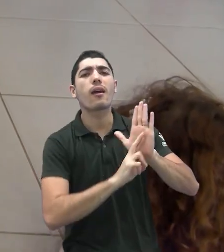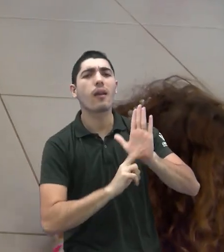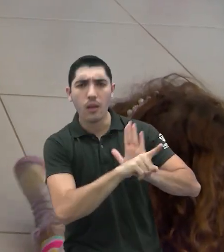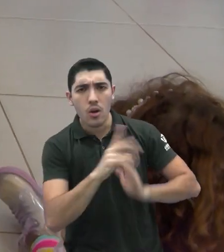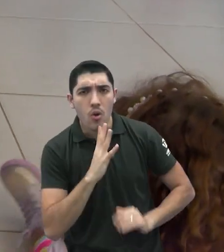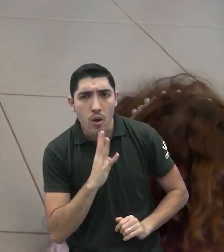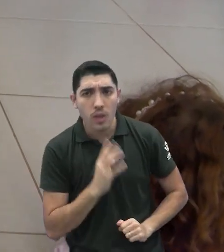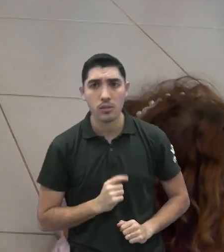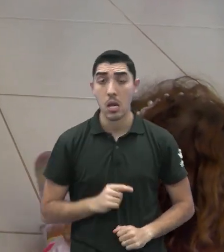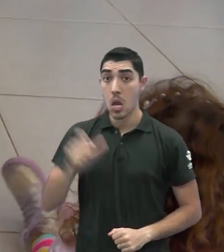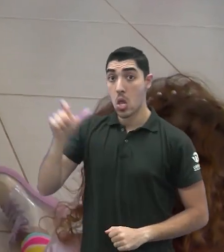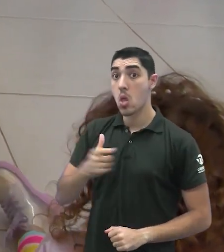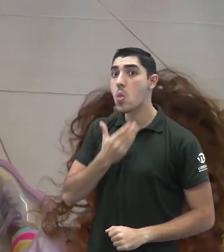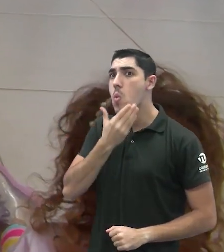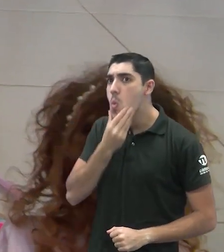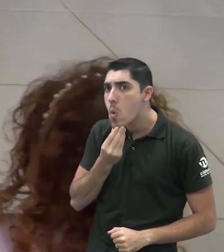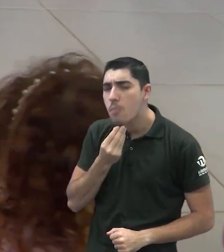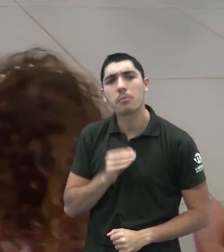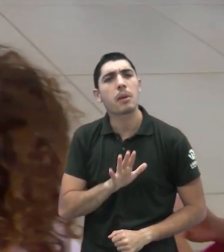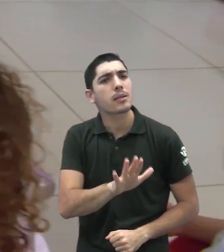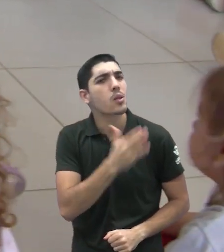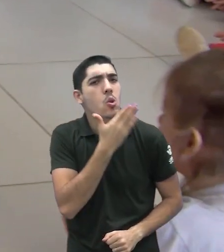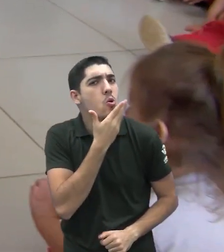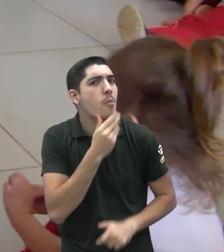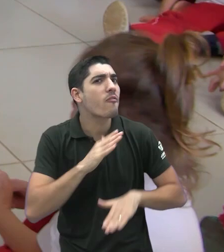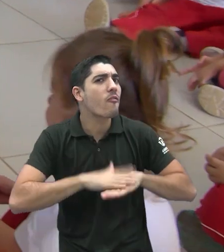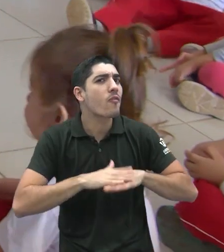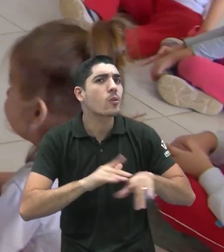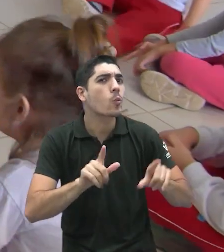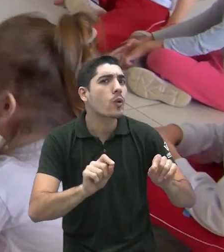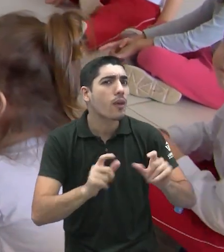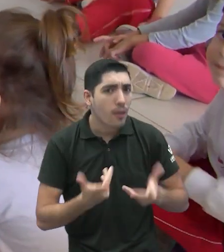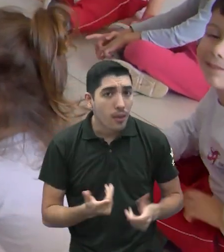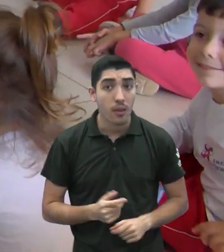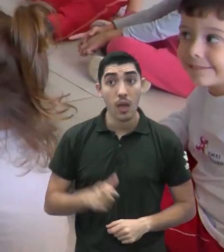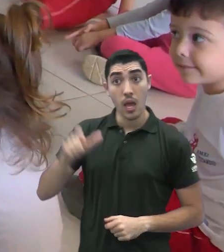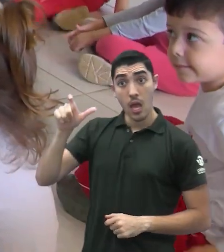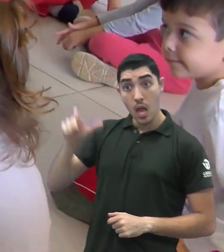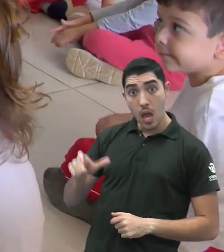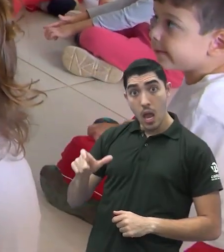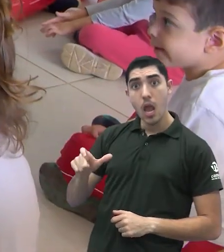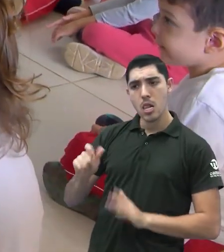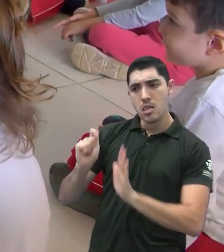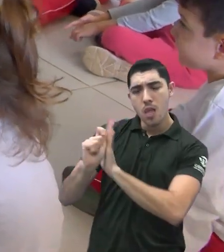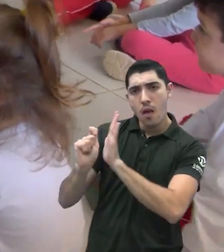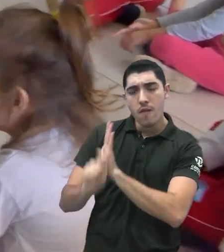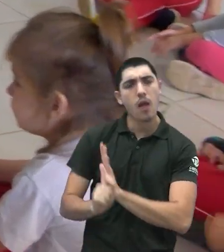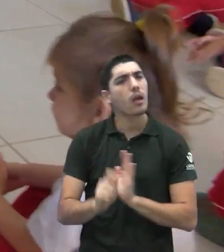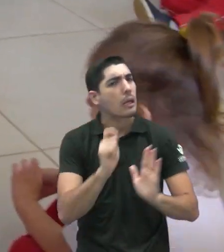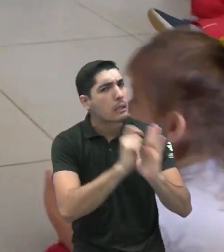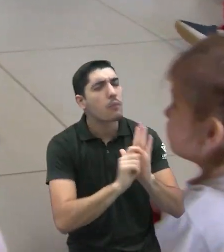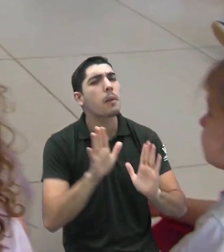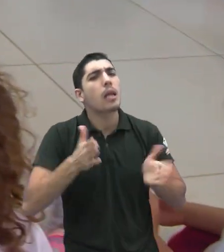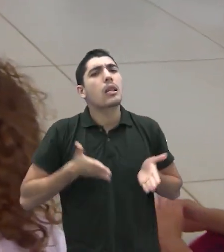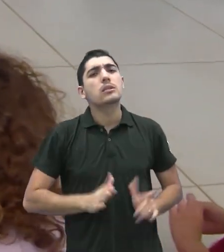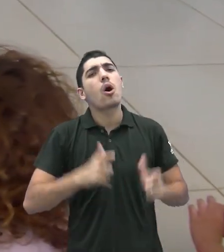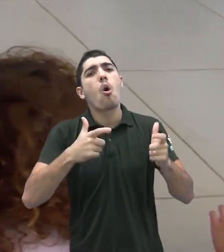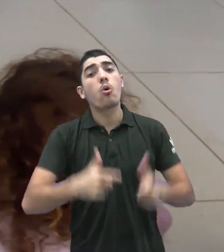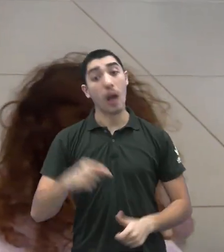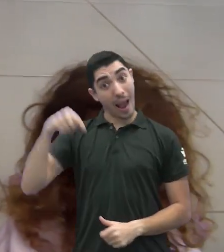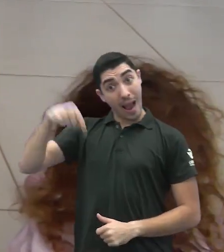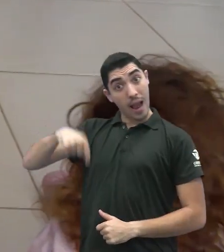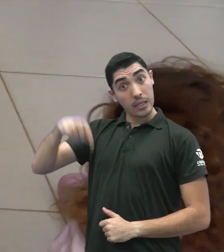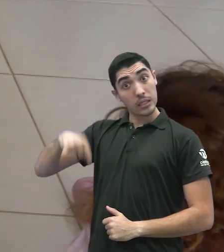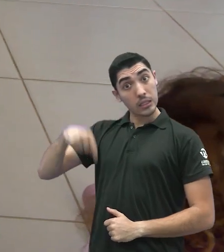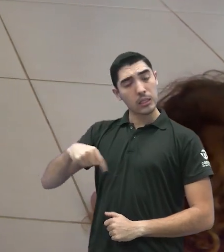foi Cassiano Ricardo? Alguém aqui sabe? Um moço. Que moço que foi esse? Ele escreveu. Ele